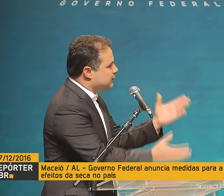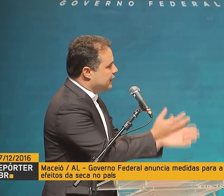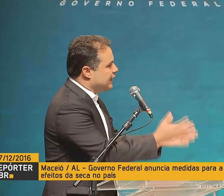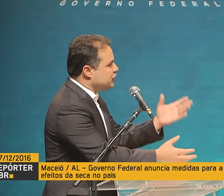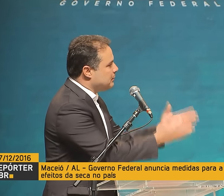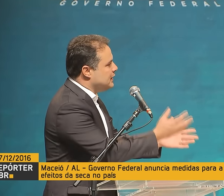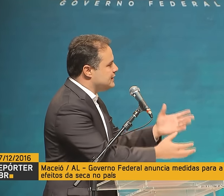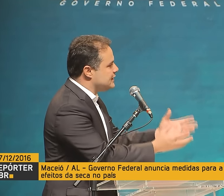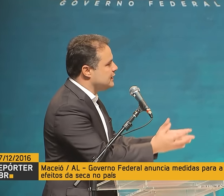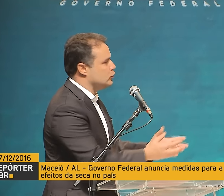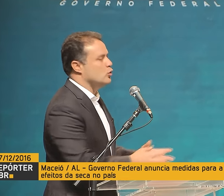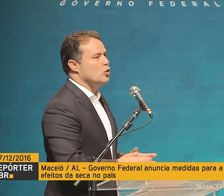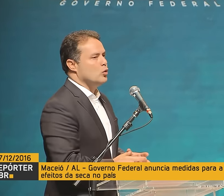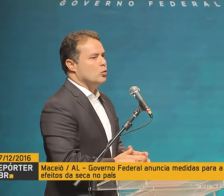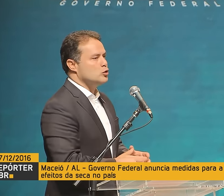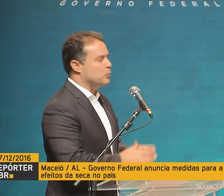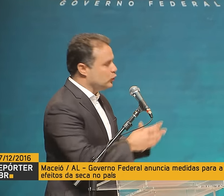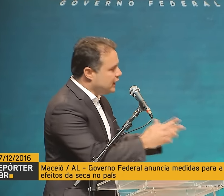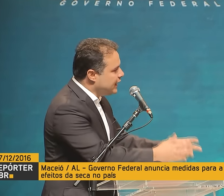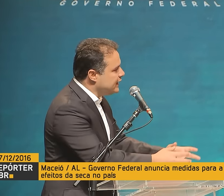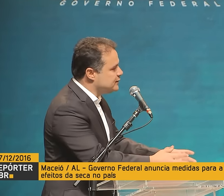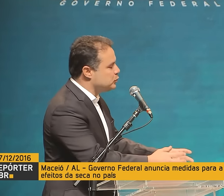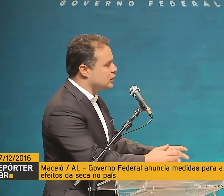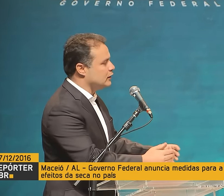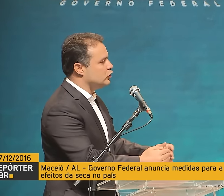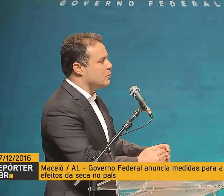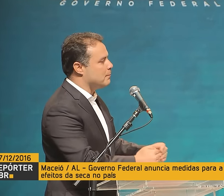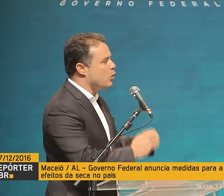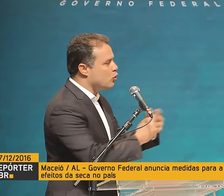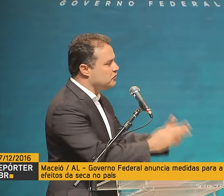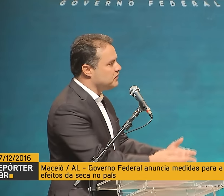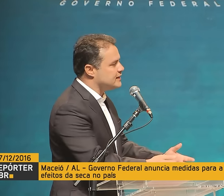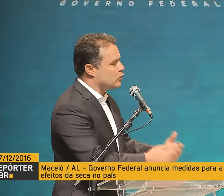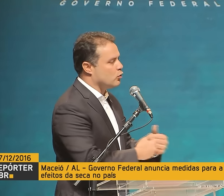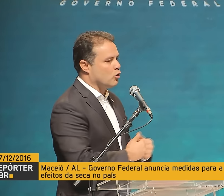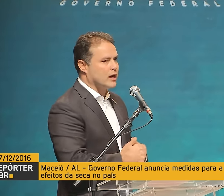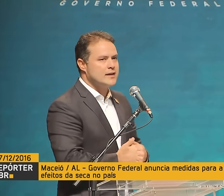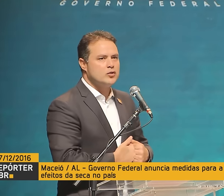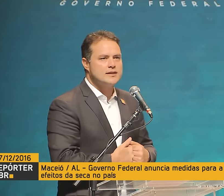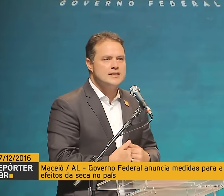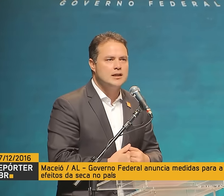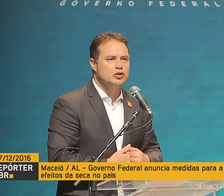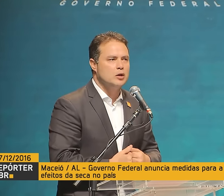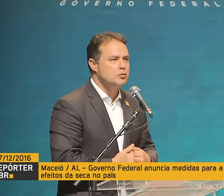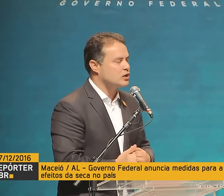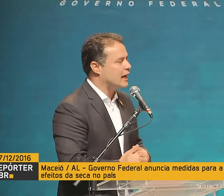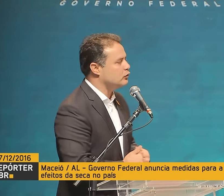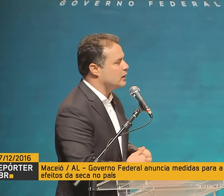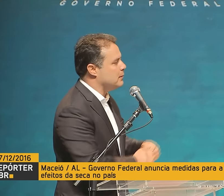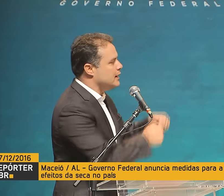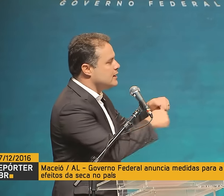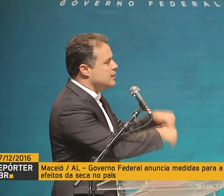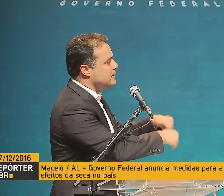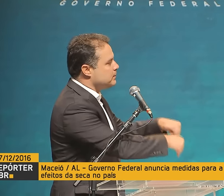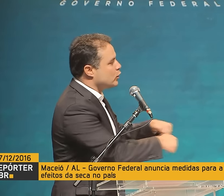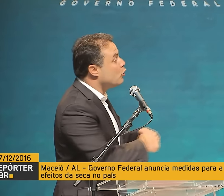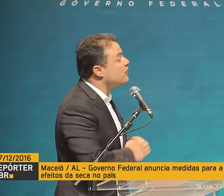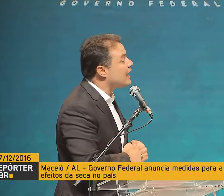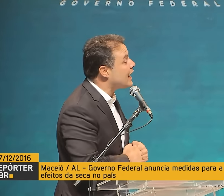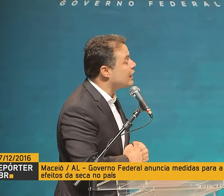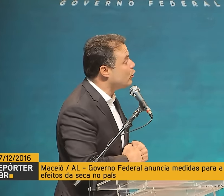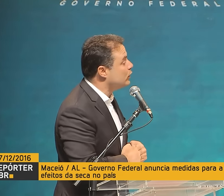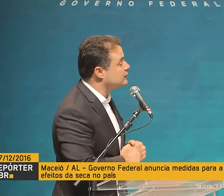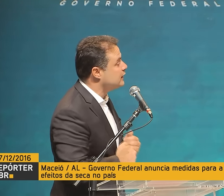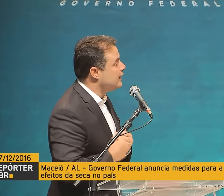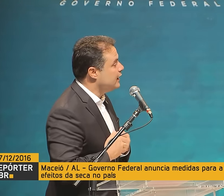país estabilizando os poderes buscando ter uma boa convivência com o Congresso é assim que eu tenho buscado também